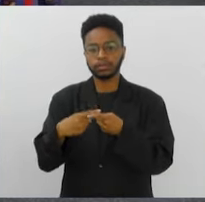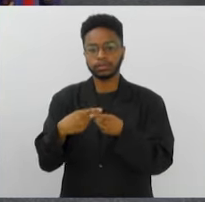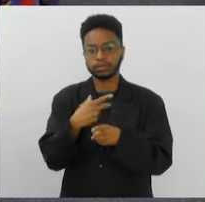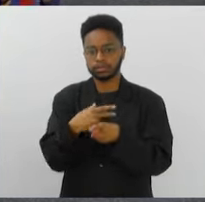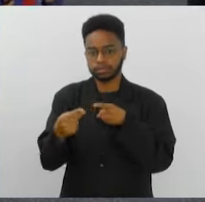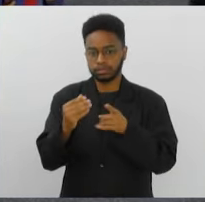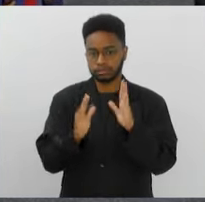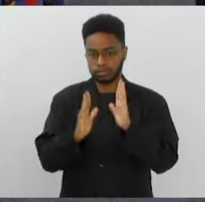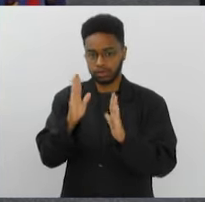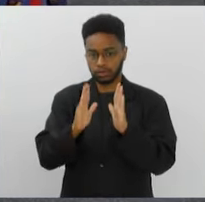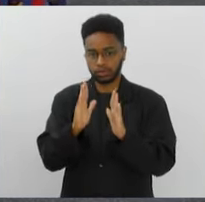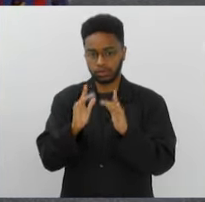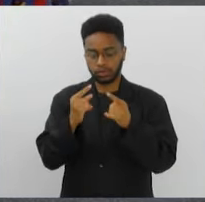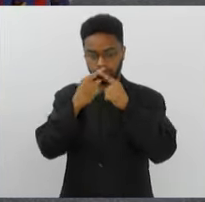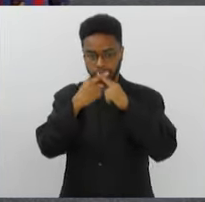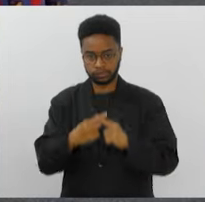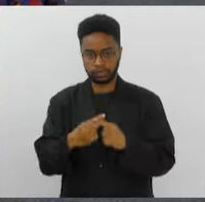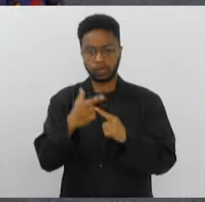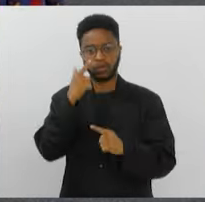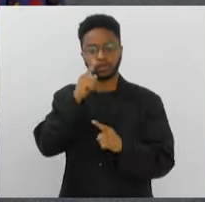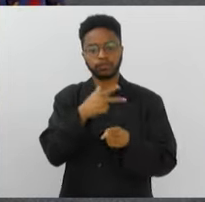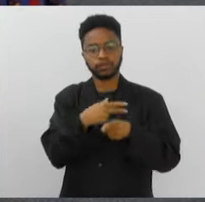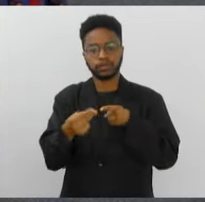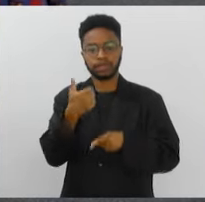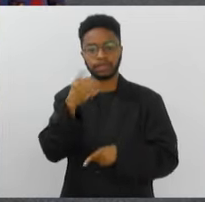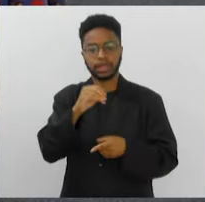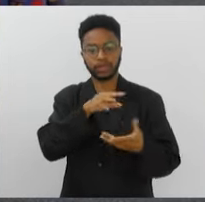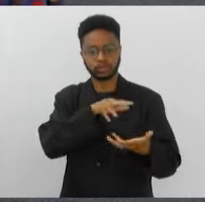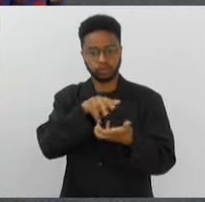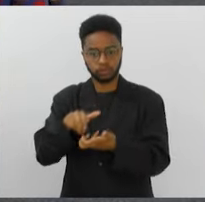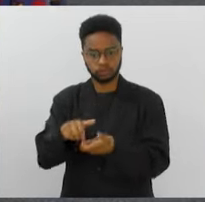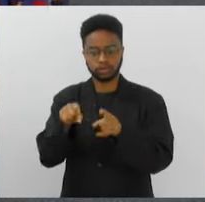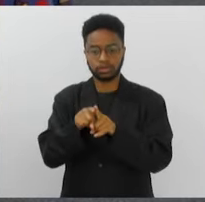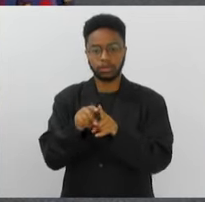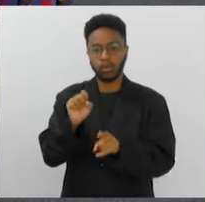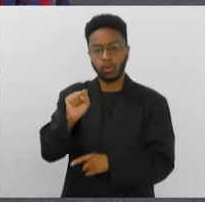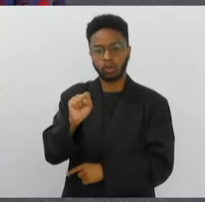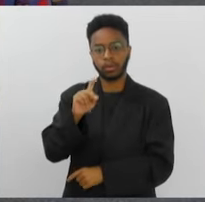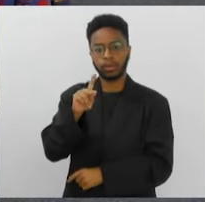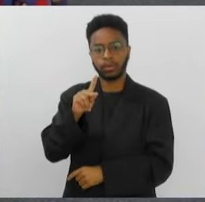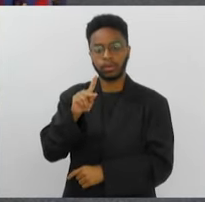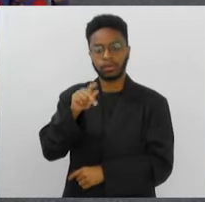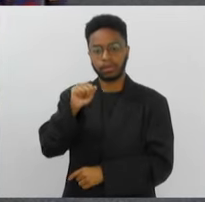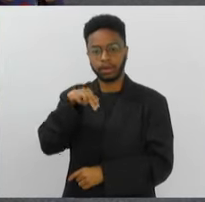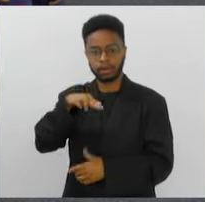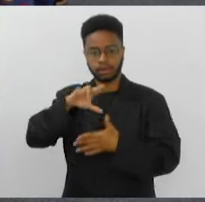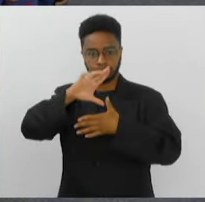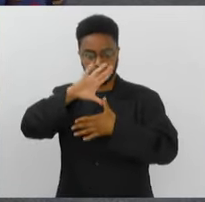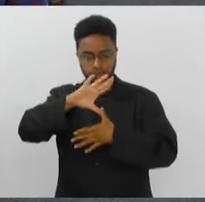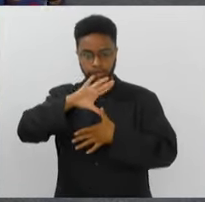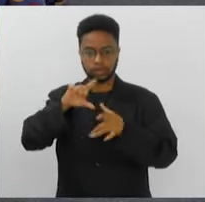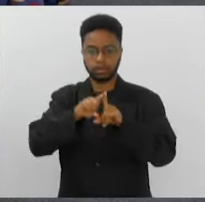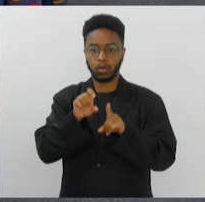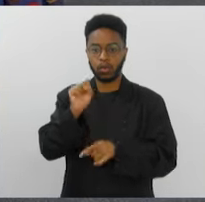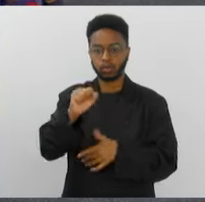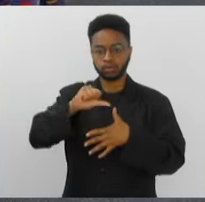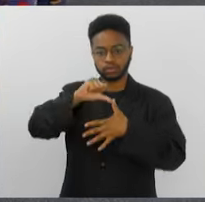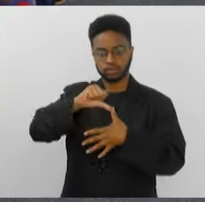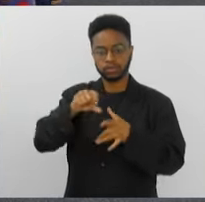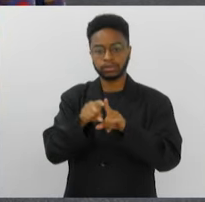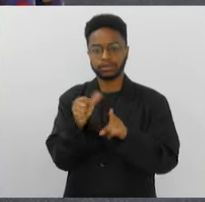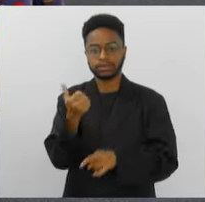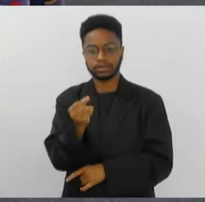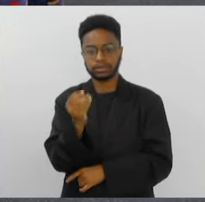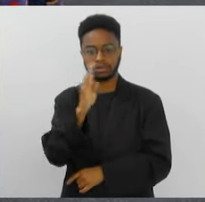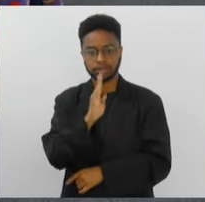foi atleta, ele conquistou 10 mundiais, 8 títulos pan-americanos, 8 sul-americanos, 16 brasileiros